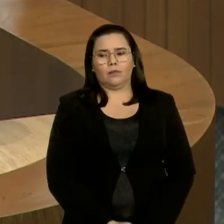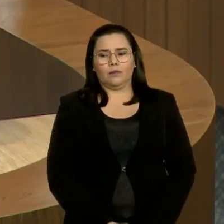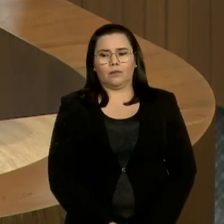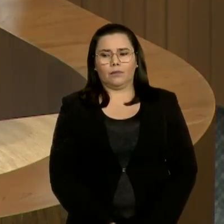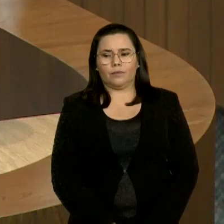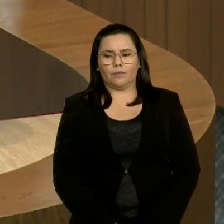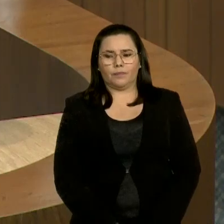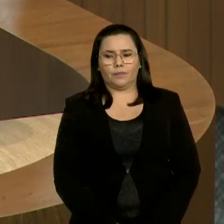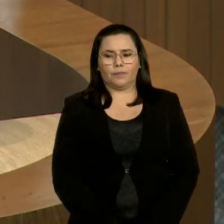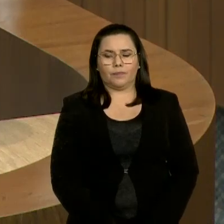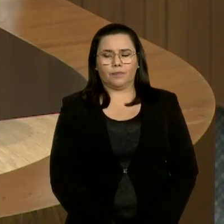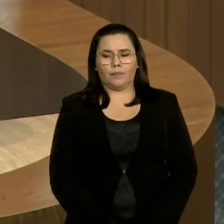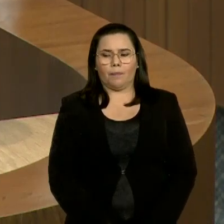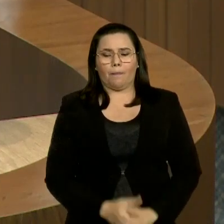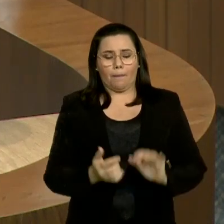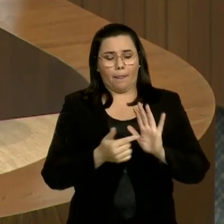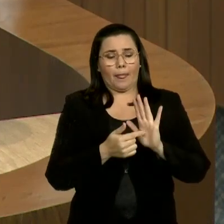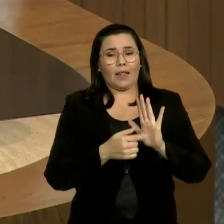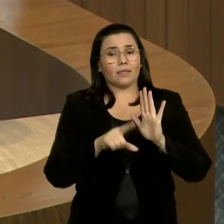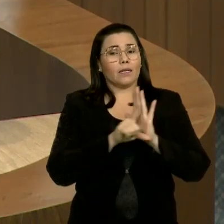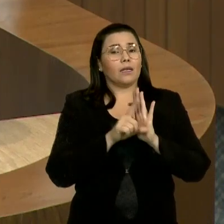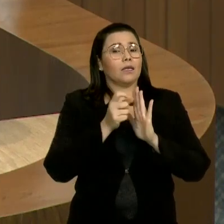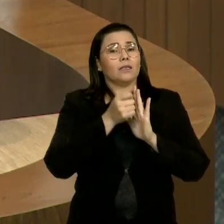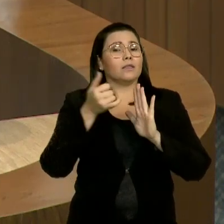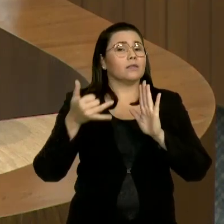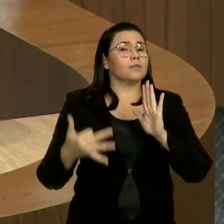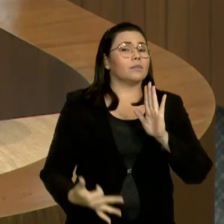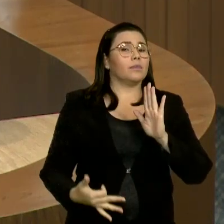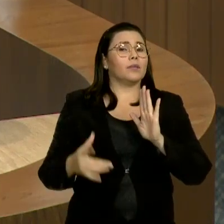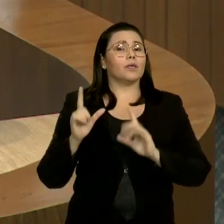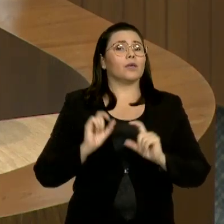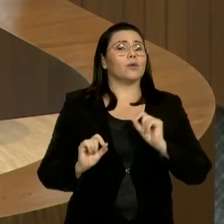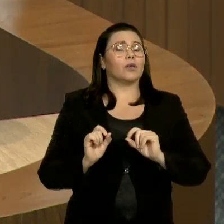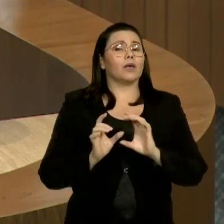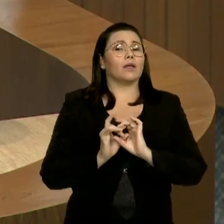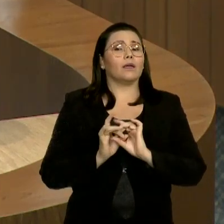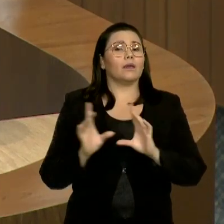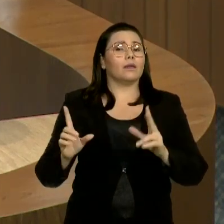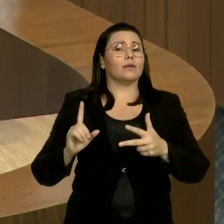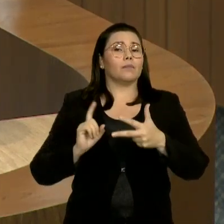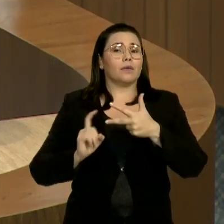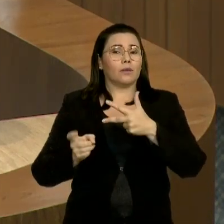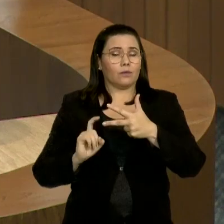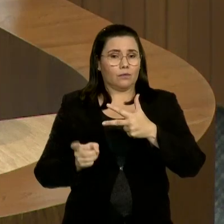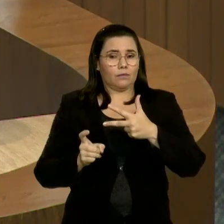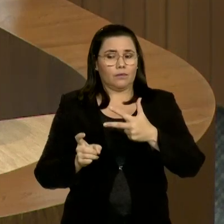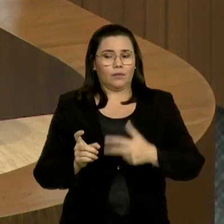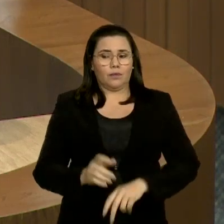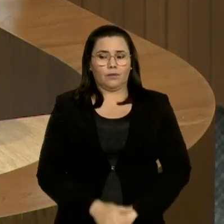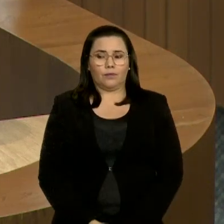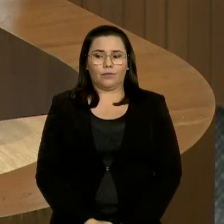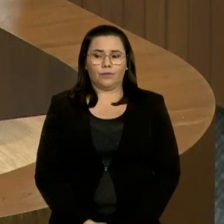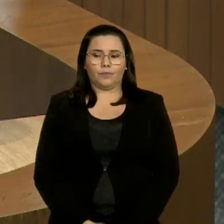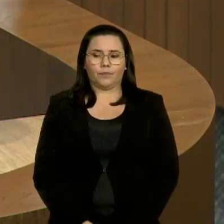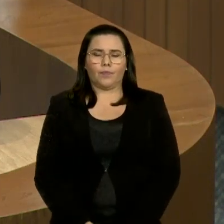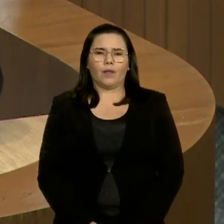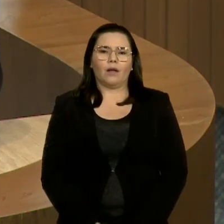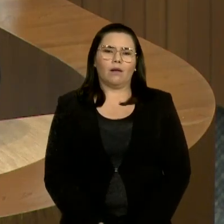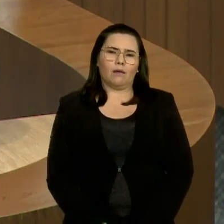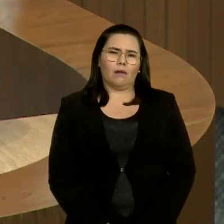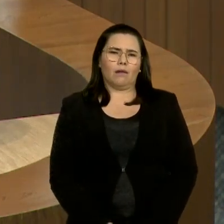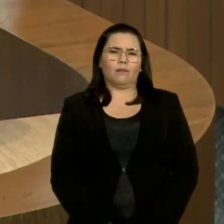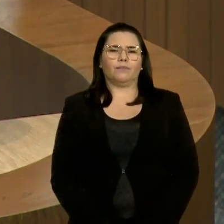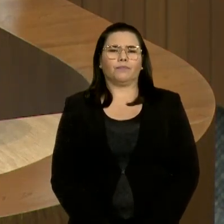lei aqui a lei estabelece autoriza o poder executivo de fato renegociar o